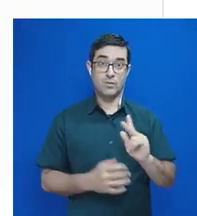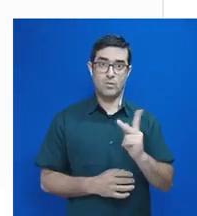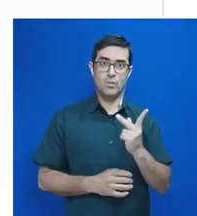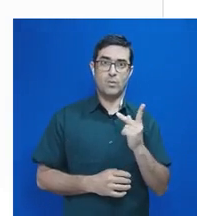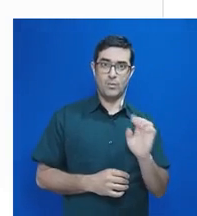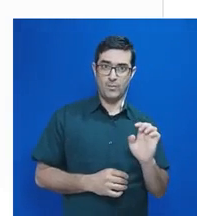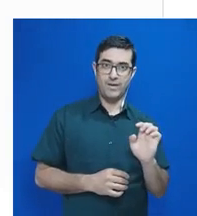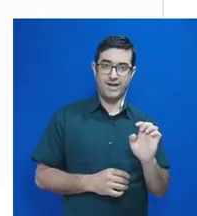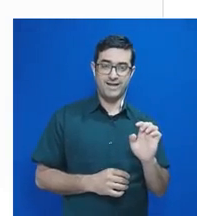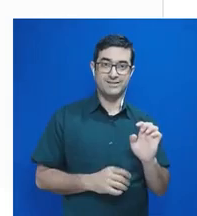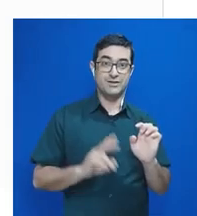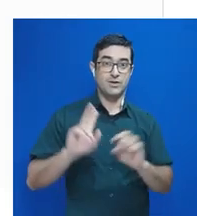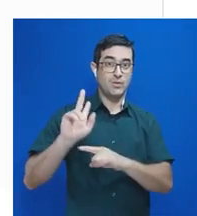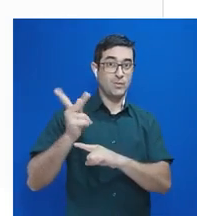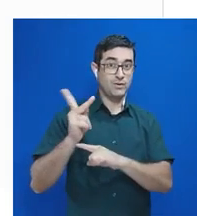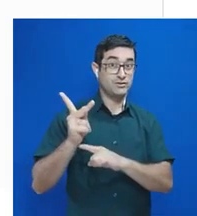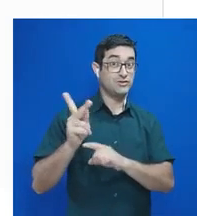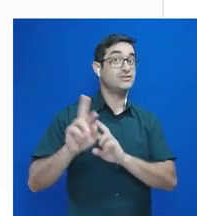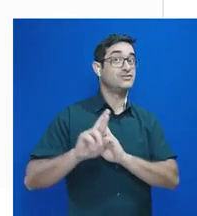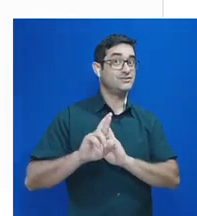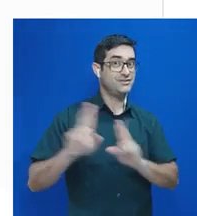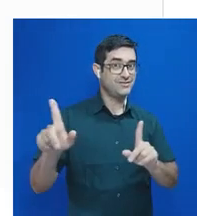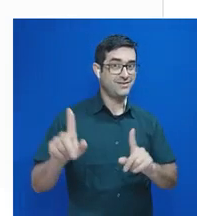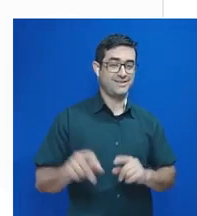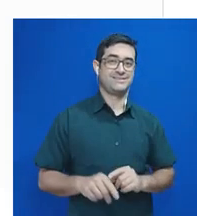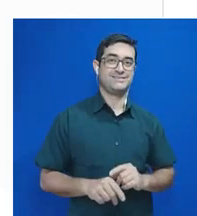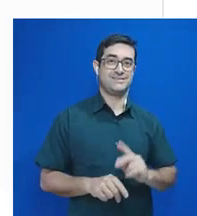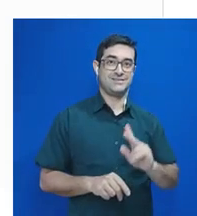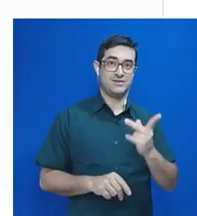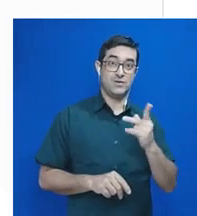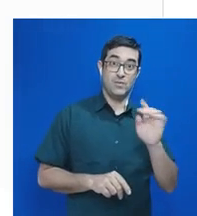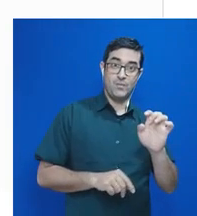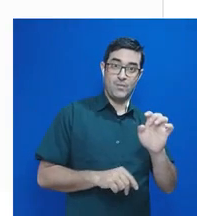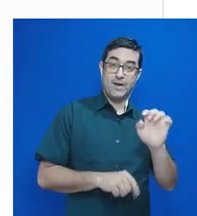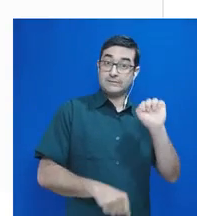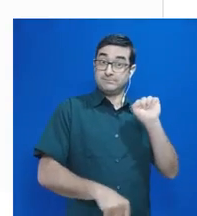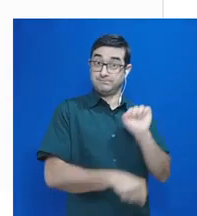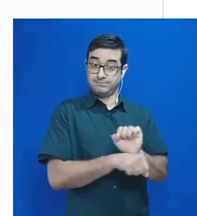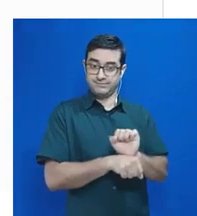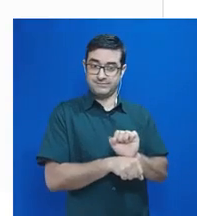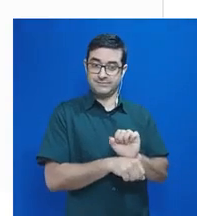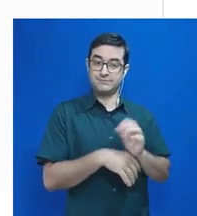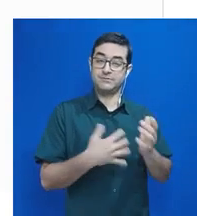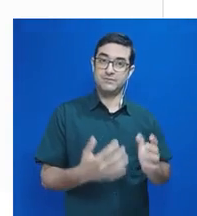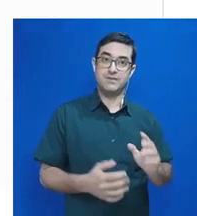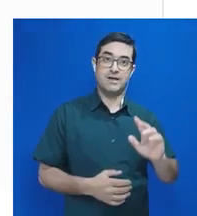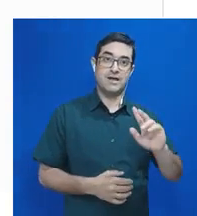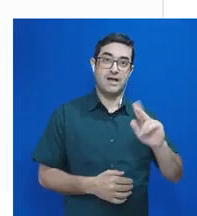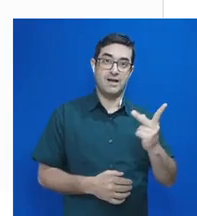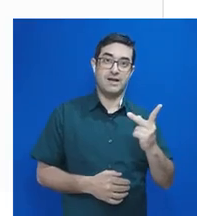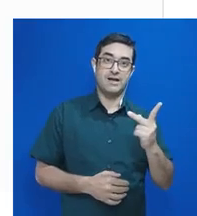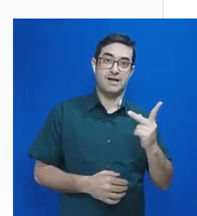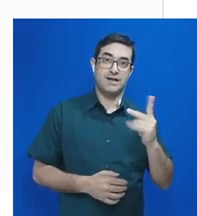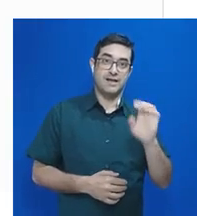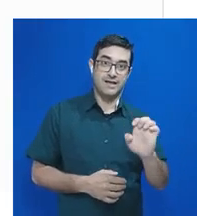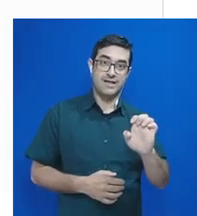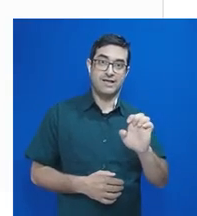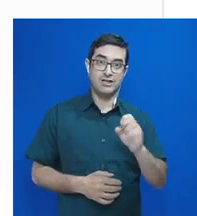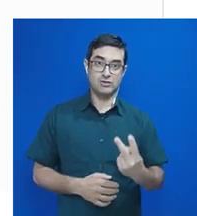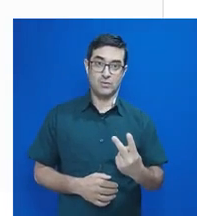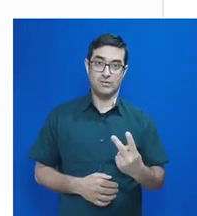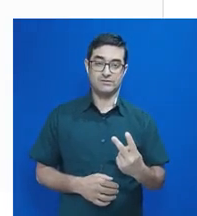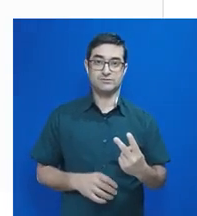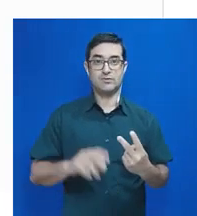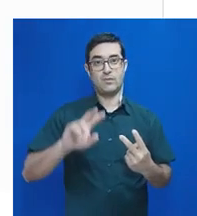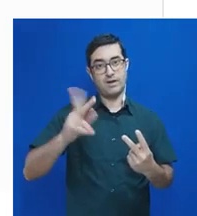hélio, ao contrário do átomo de hidrogênio, não se estabiliza quando forma uma ligação do tipo He2, e